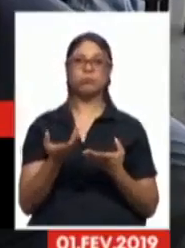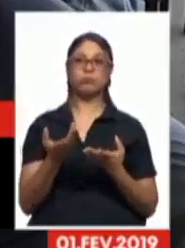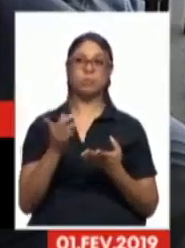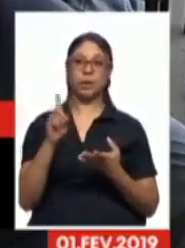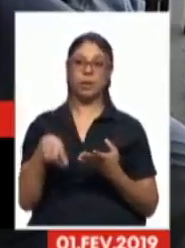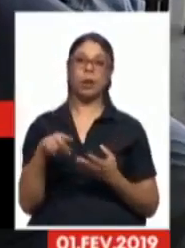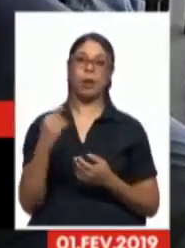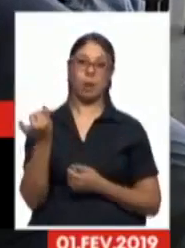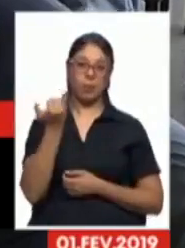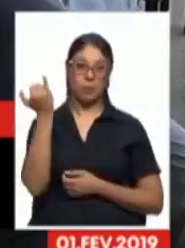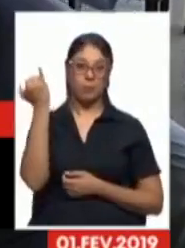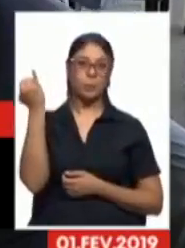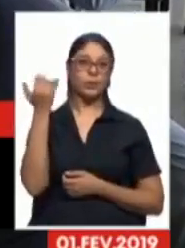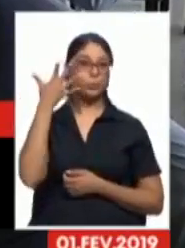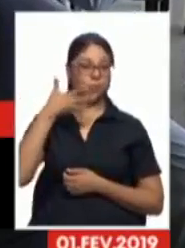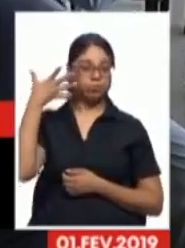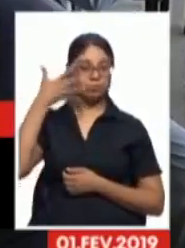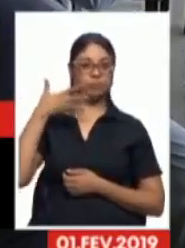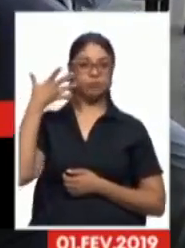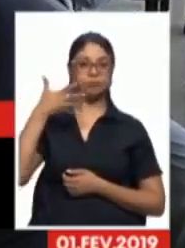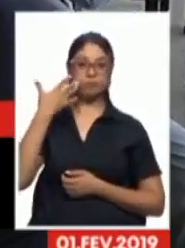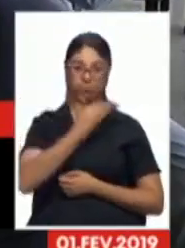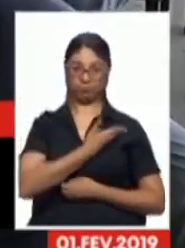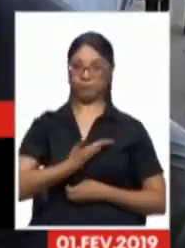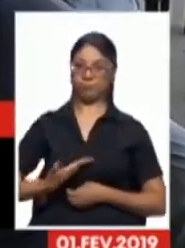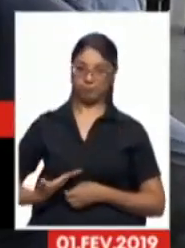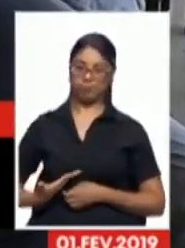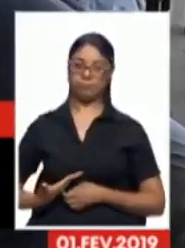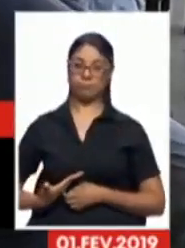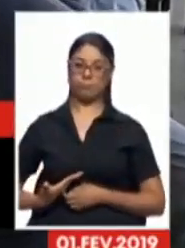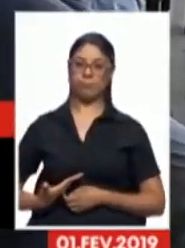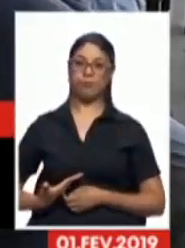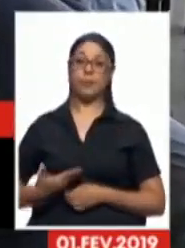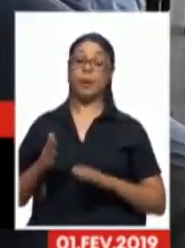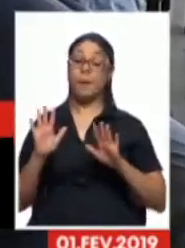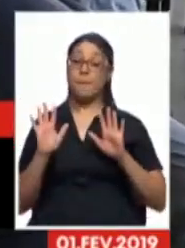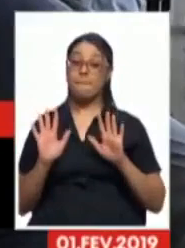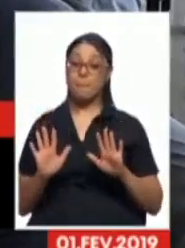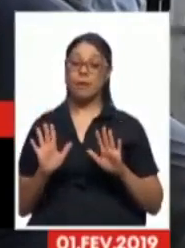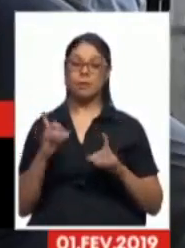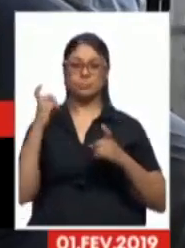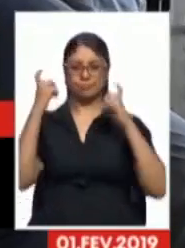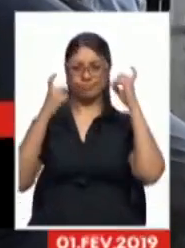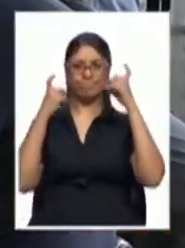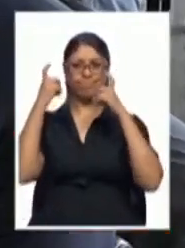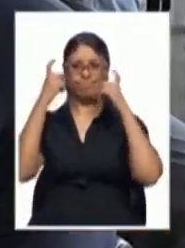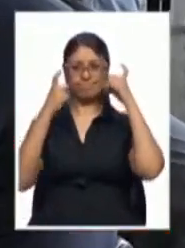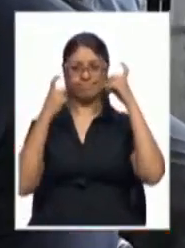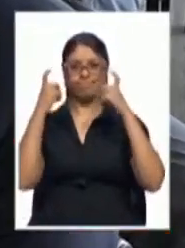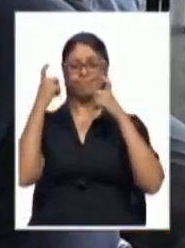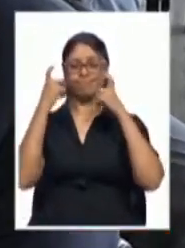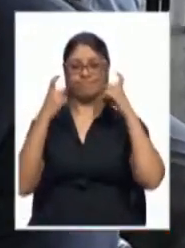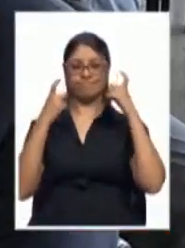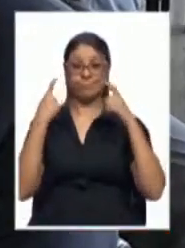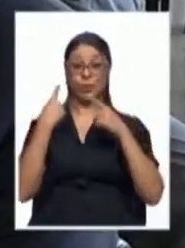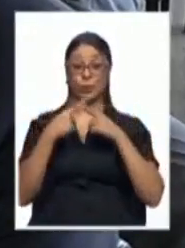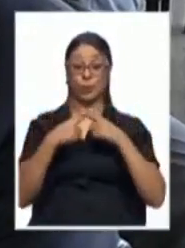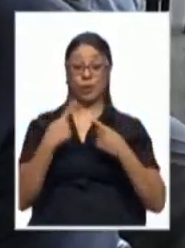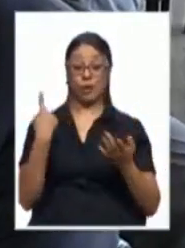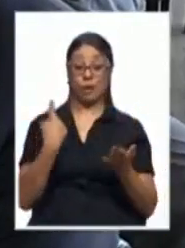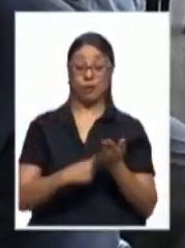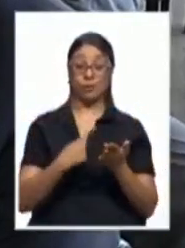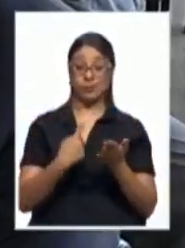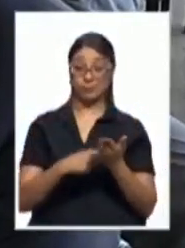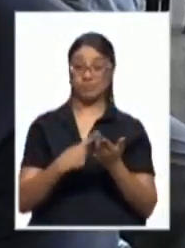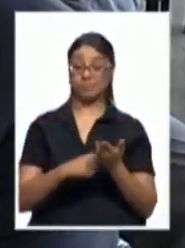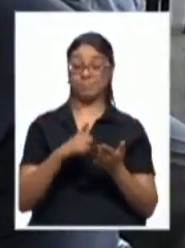realmente a oratória do governador, porém nos preocupa muito, porque o pacto que ele assumiu com os municípios